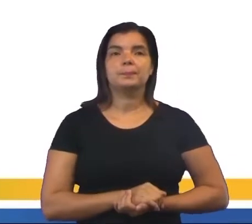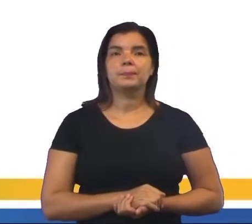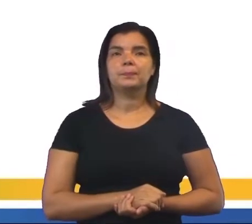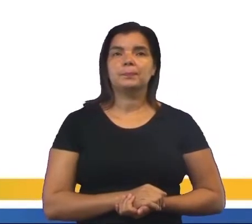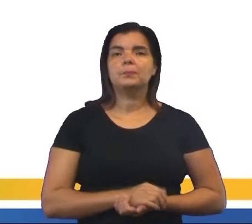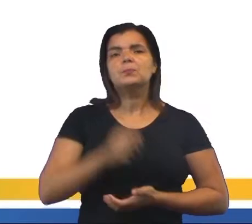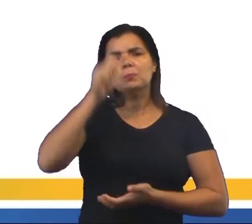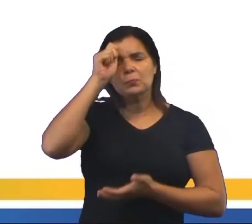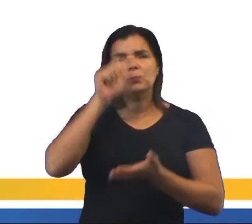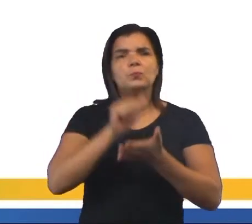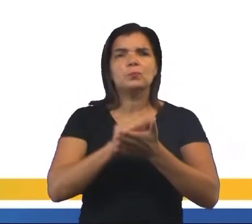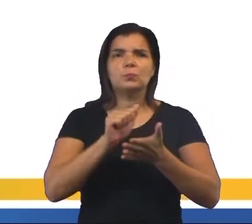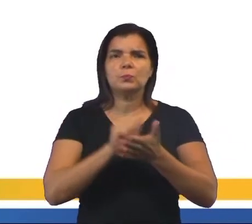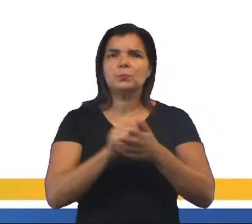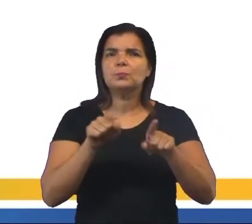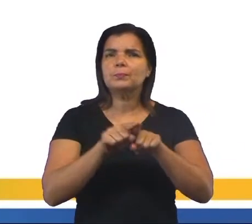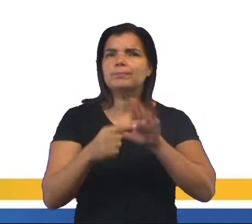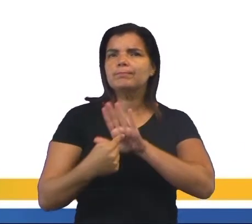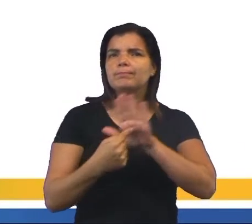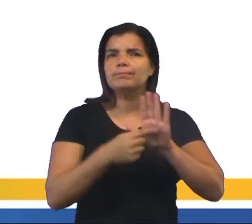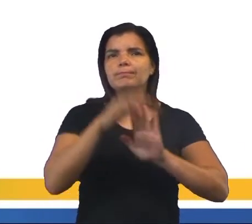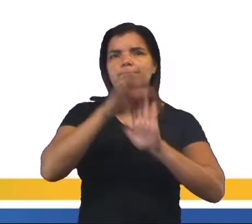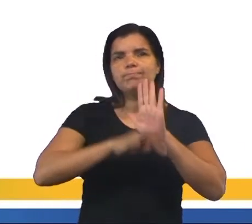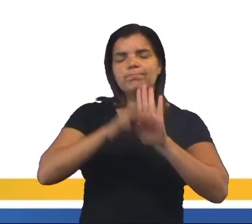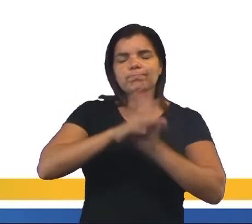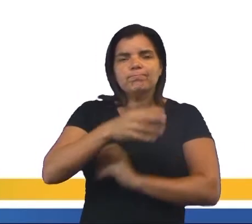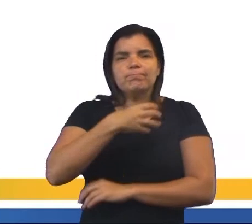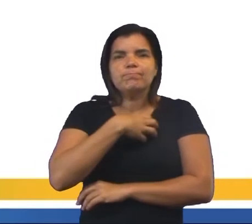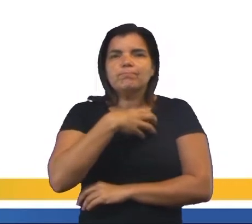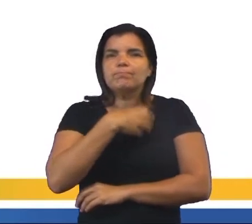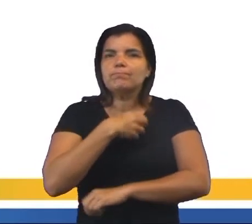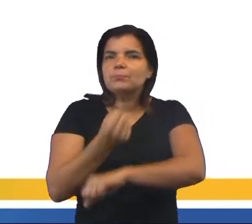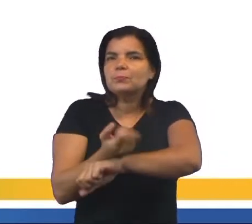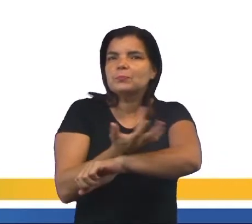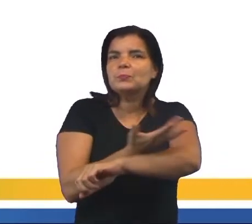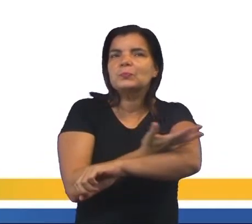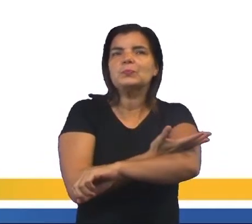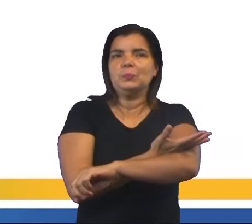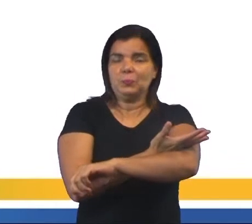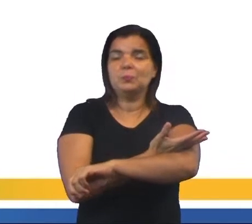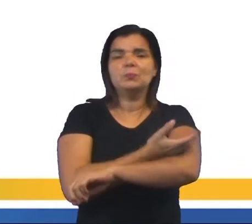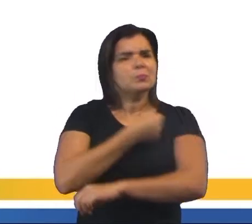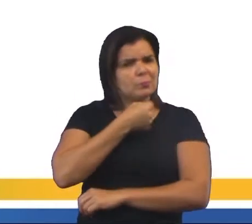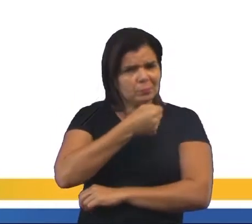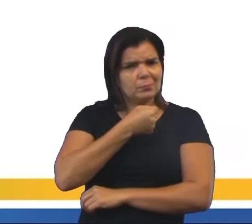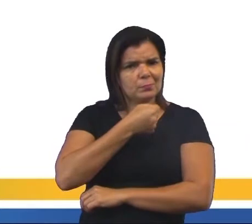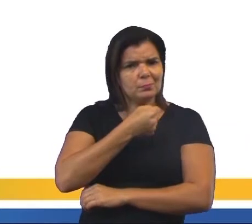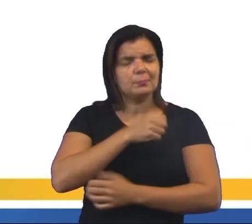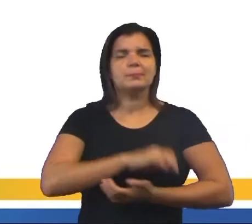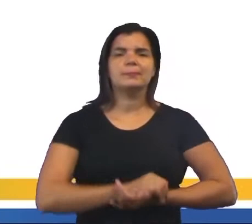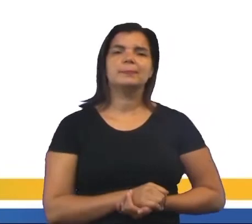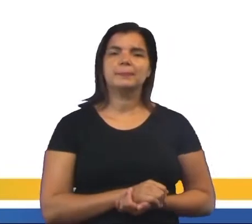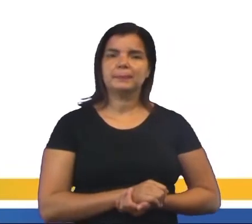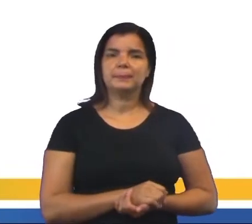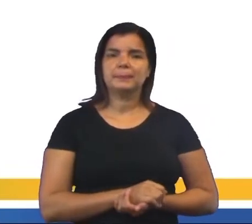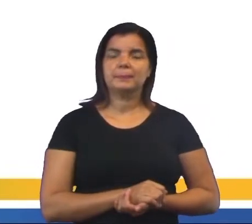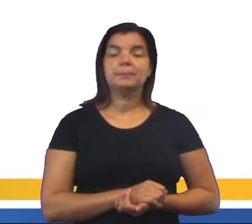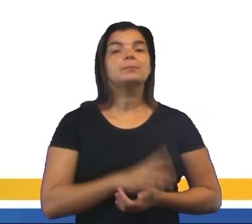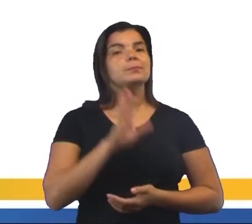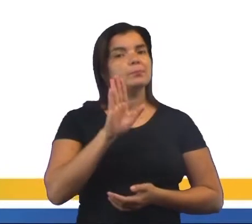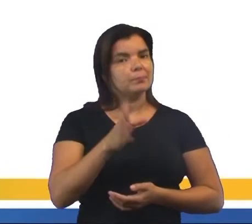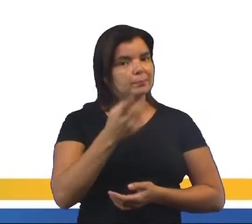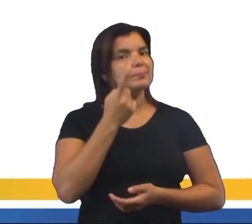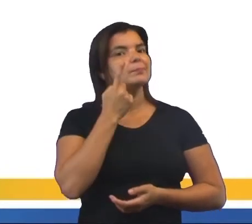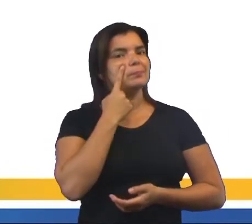O autor expressa em seu texto sensações, emoções e sentimentos do entrevistado? Nós já